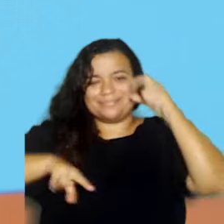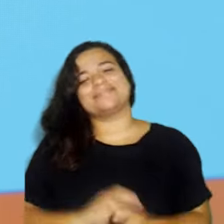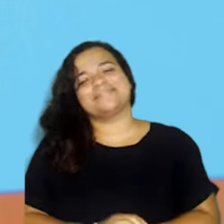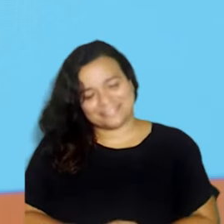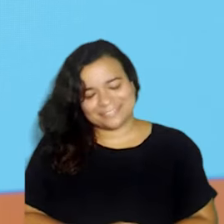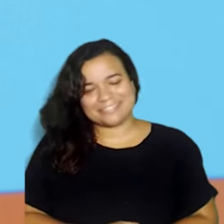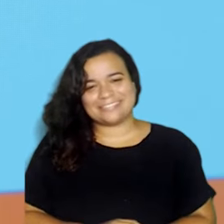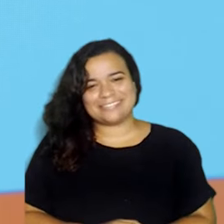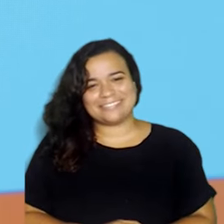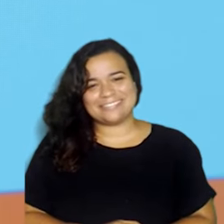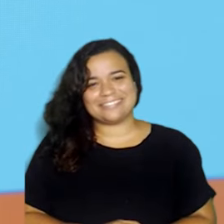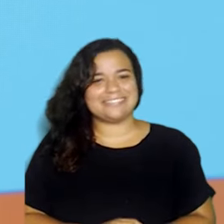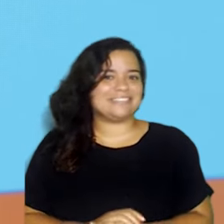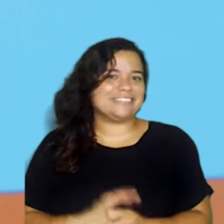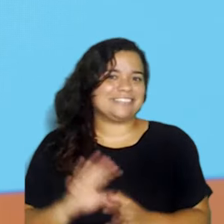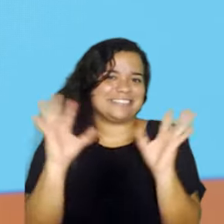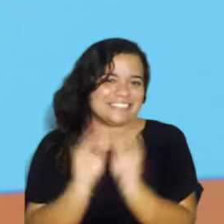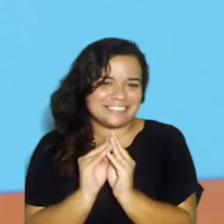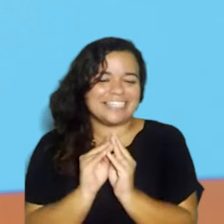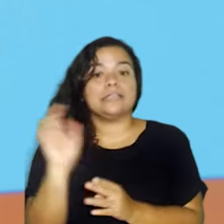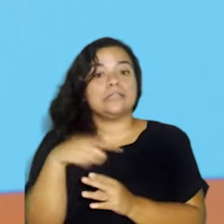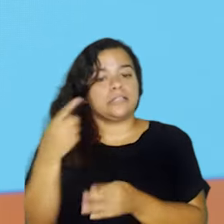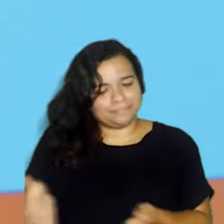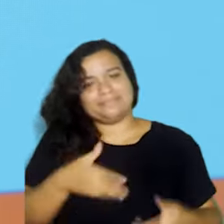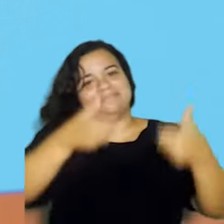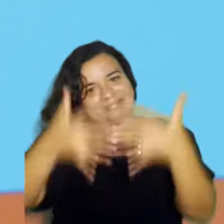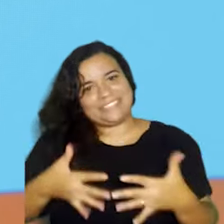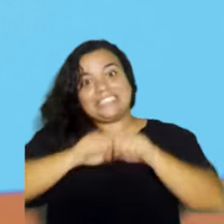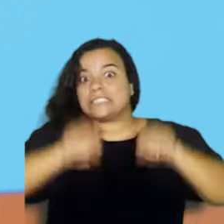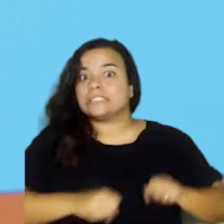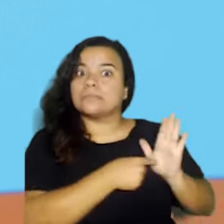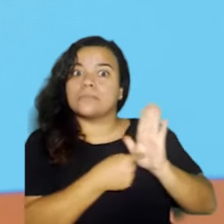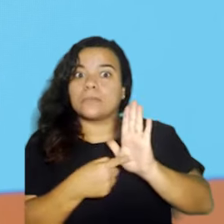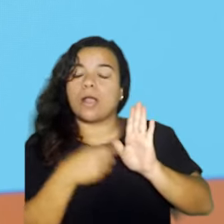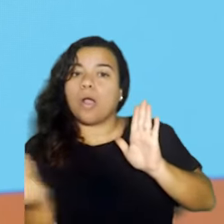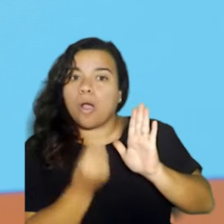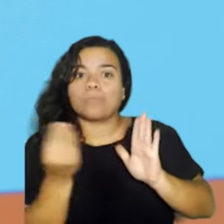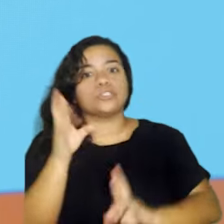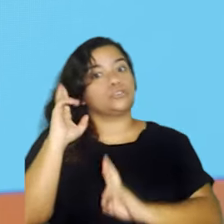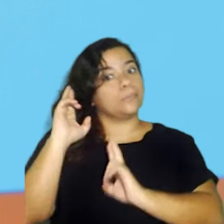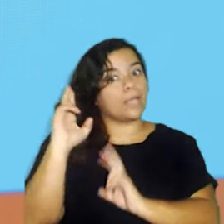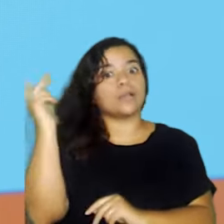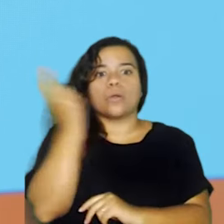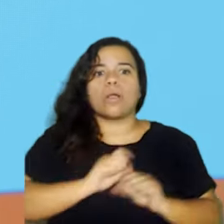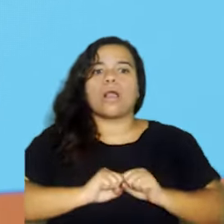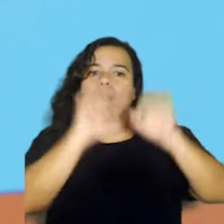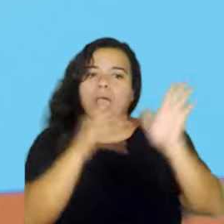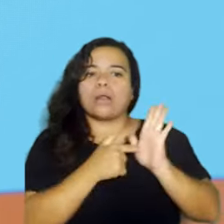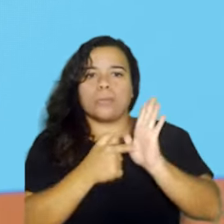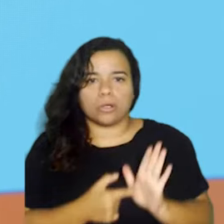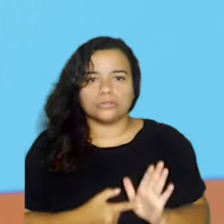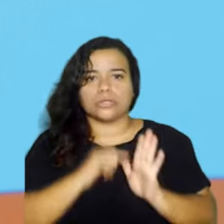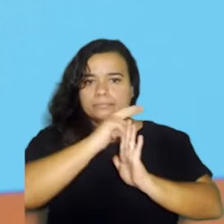e bom é isso vamos vamos trabalho Vamos mostrar o sistema Espero que eu consiga ser claro e